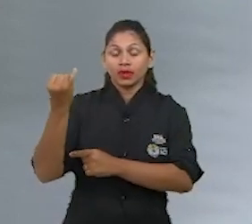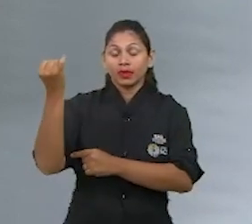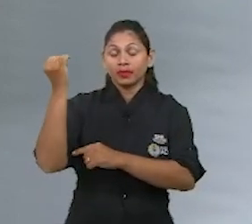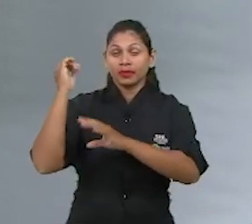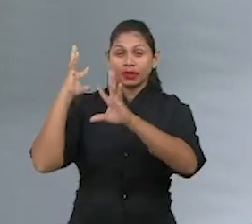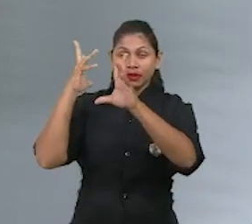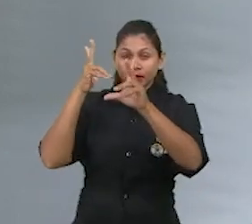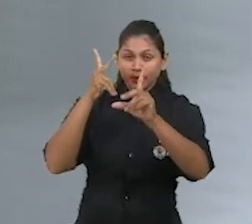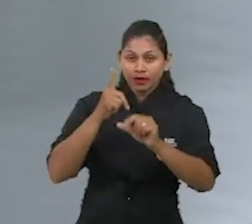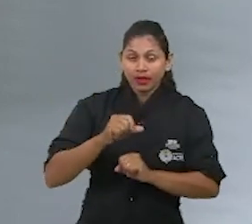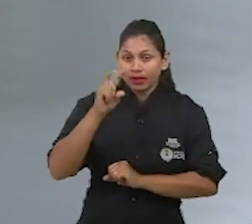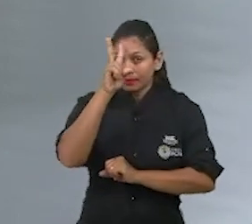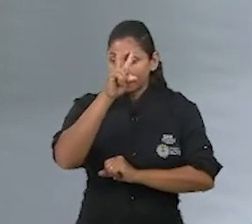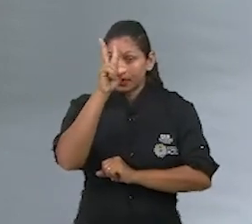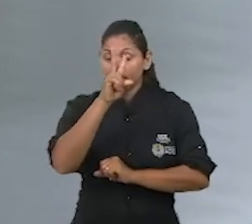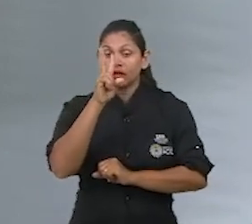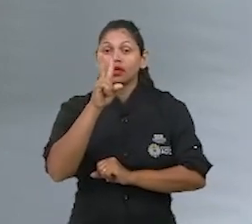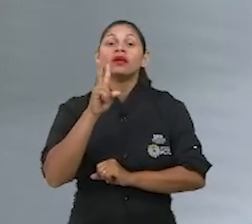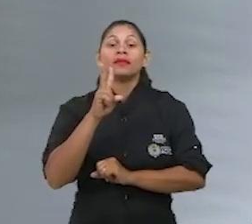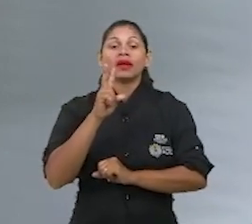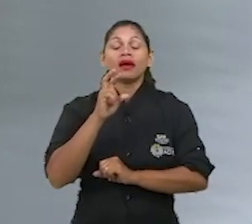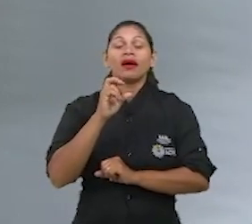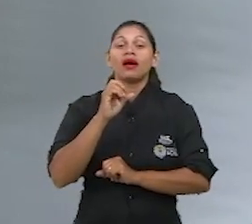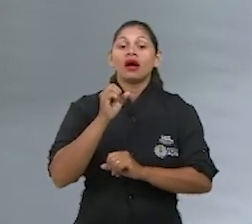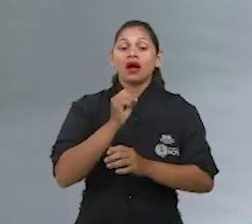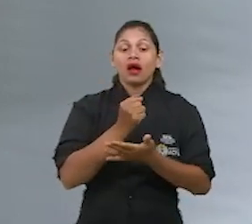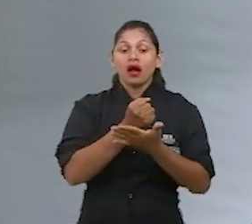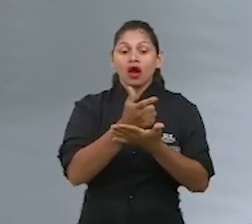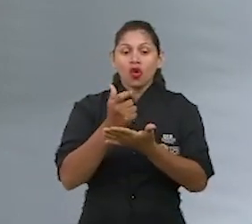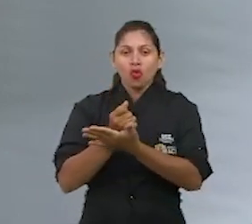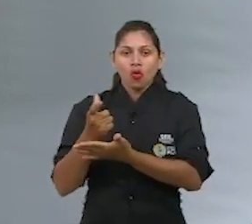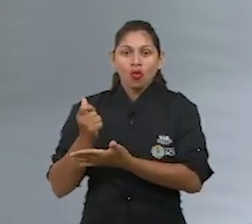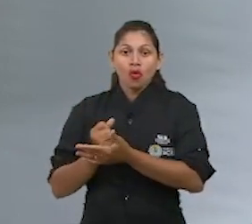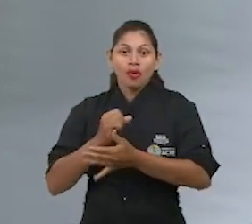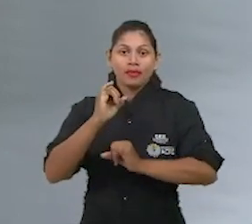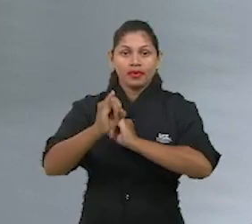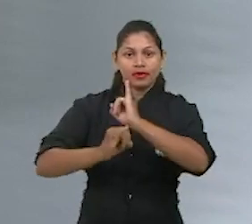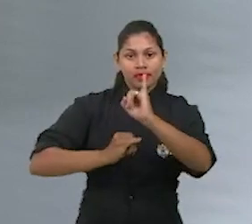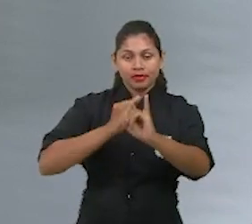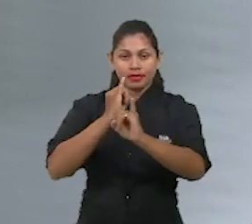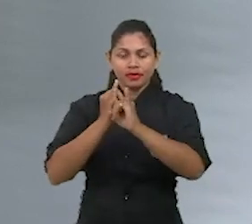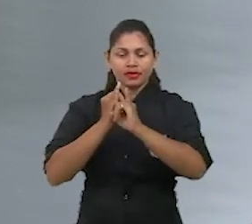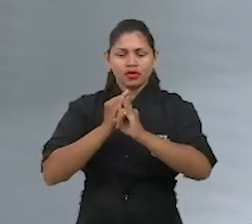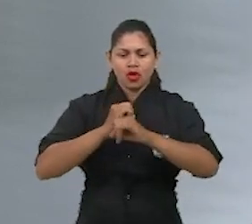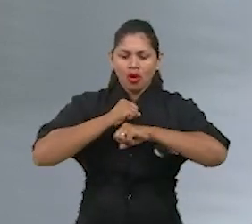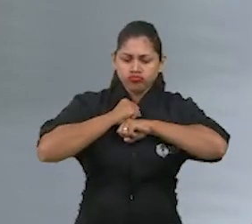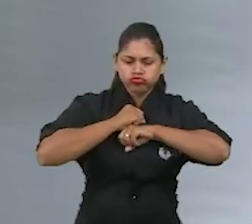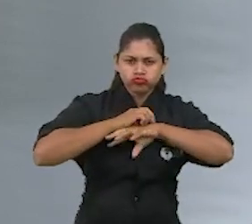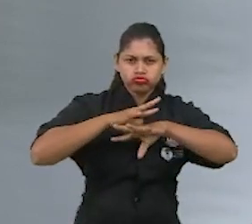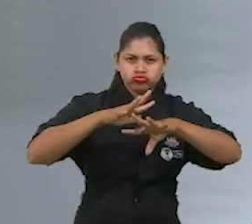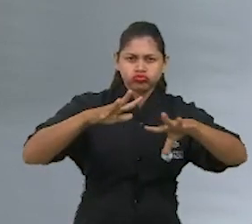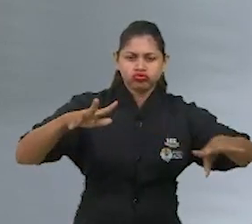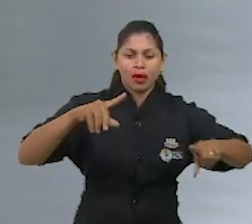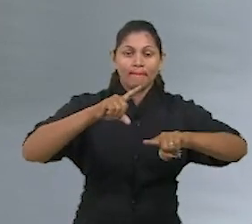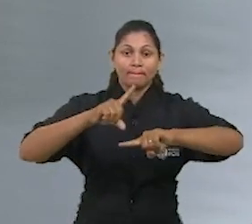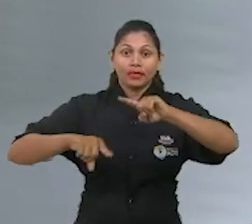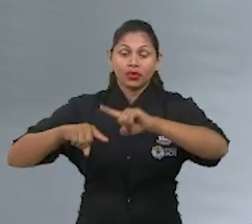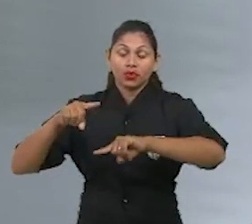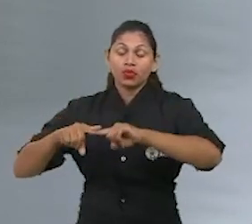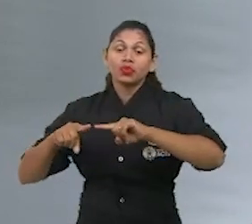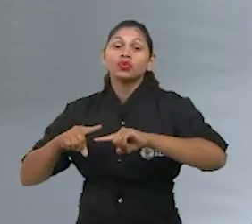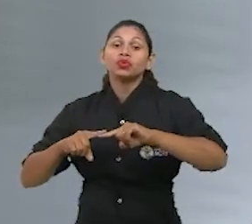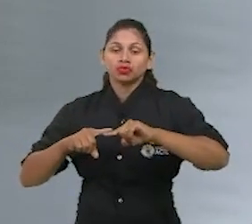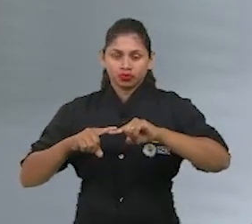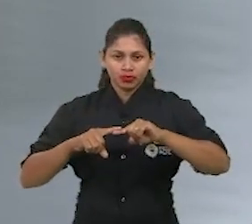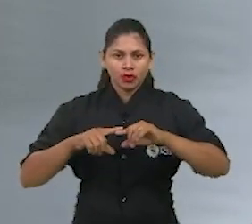do e-commerce, que favorece aí a importação de vários produtos, principalmente produtos que chegam da China todos